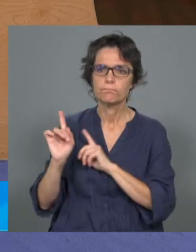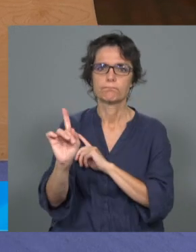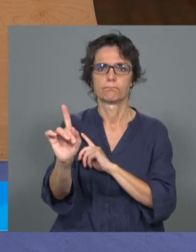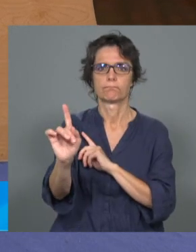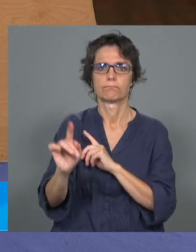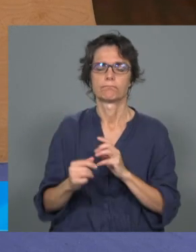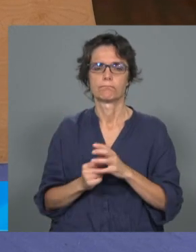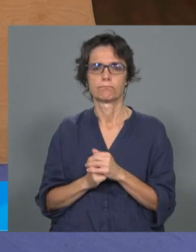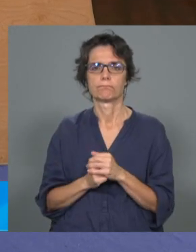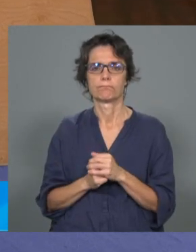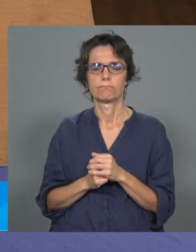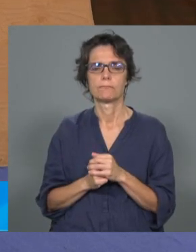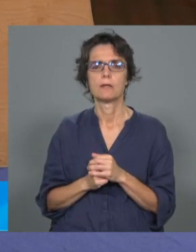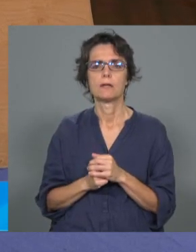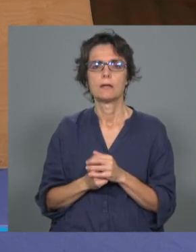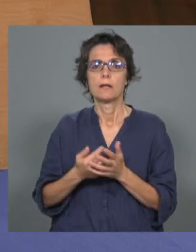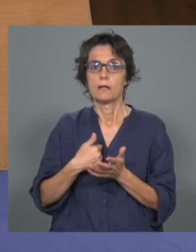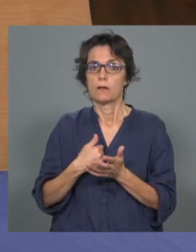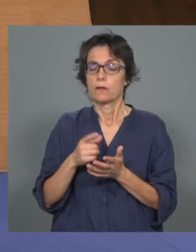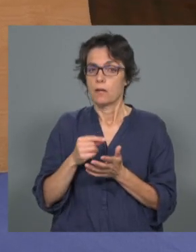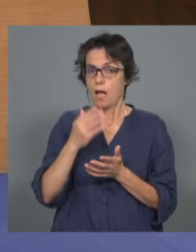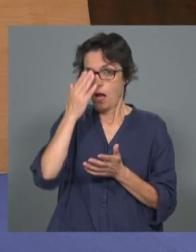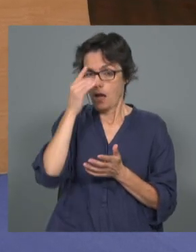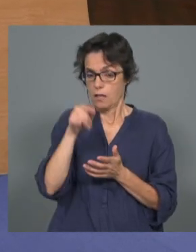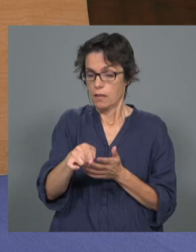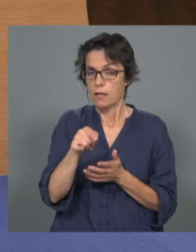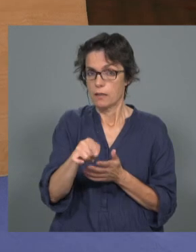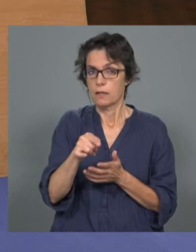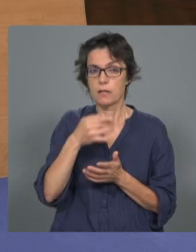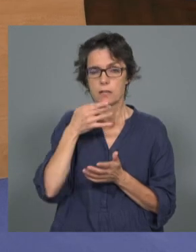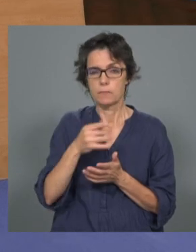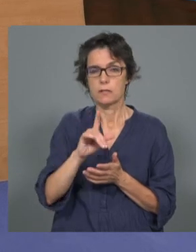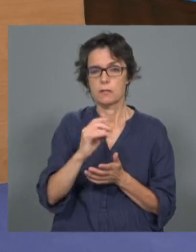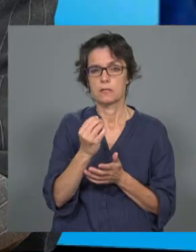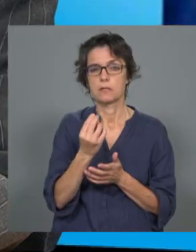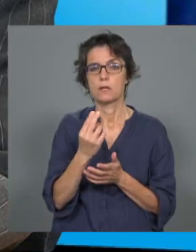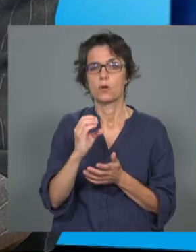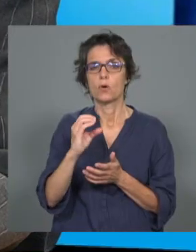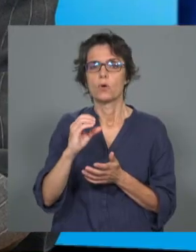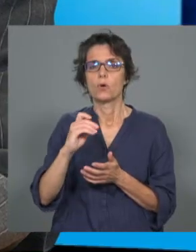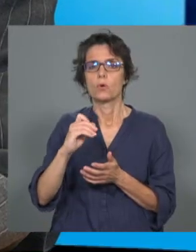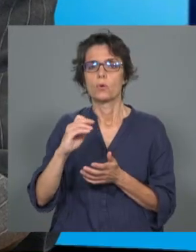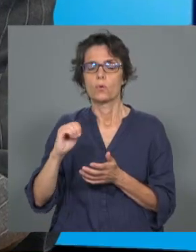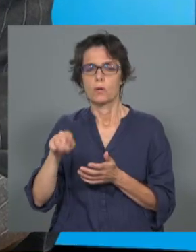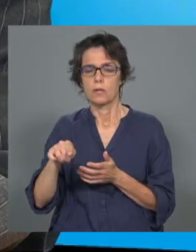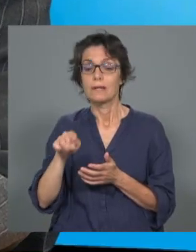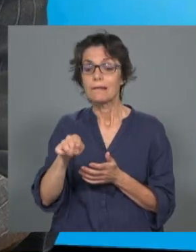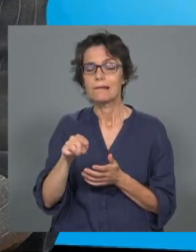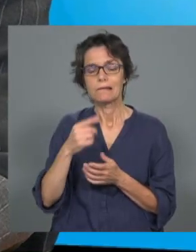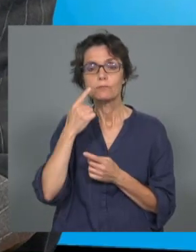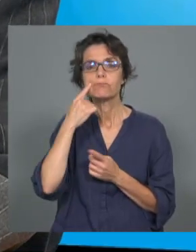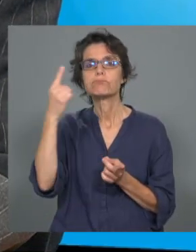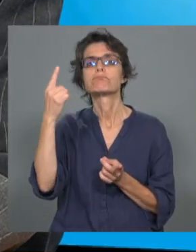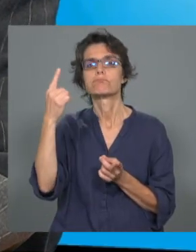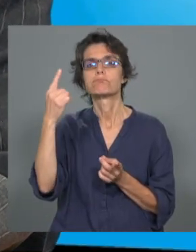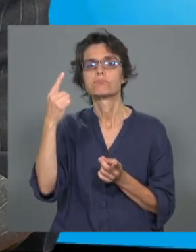E também aqui eu acho que a experiência de Lucas como mensageiro, como anunciador